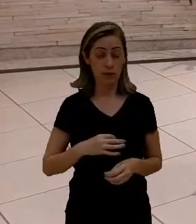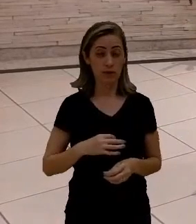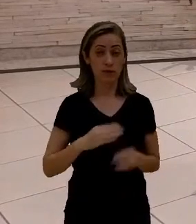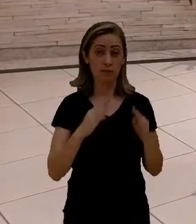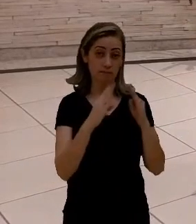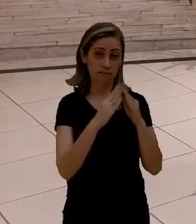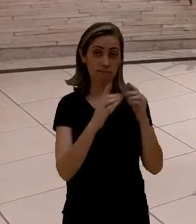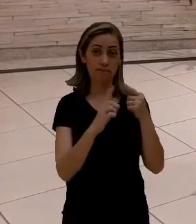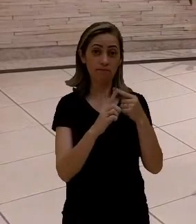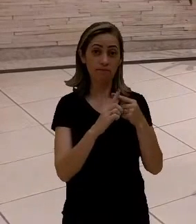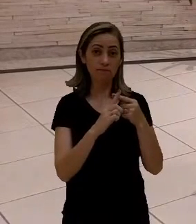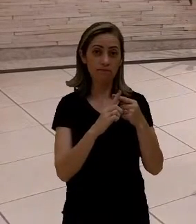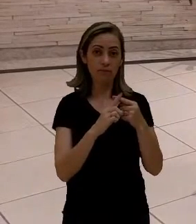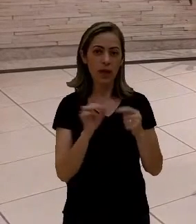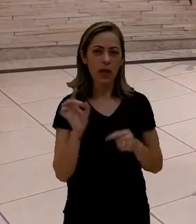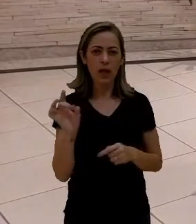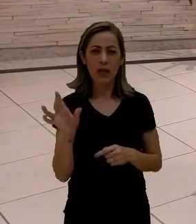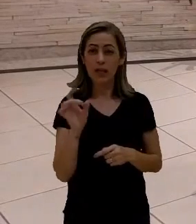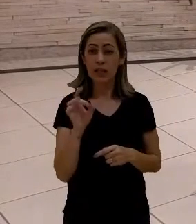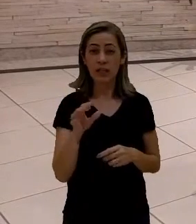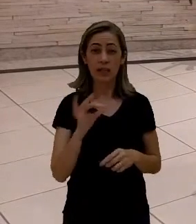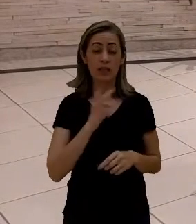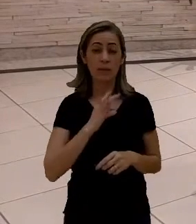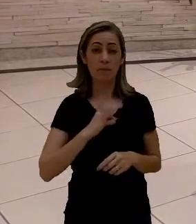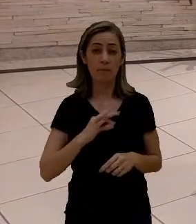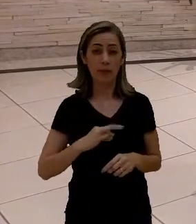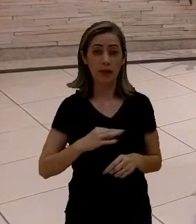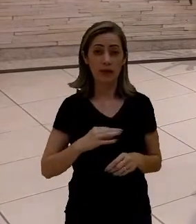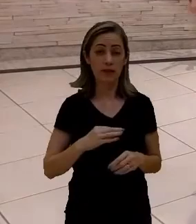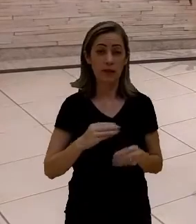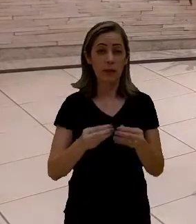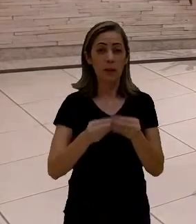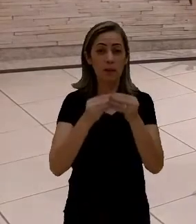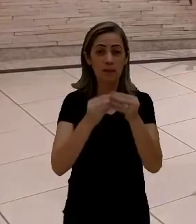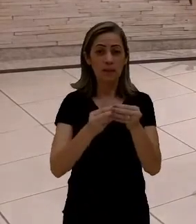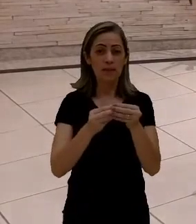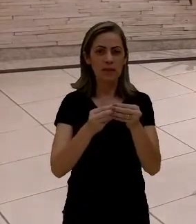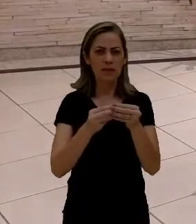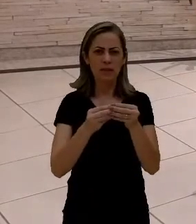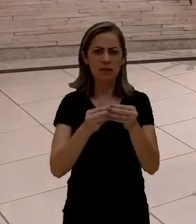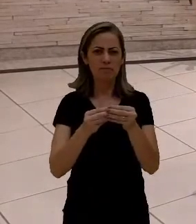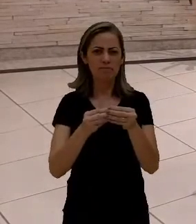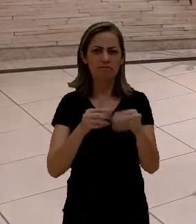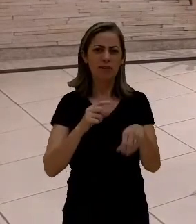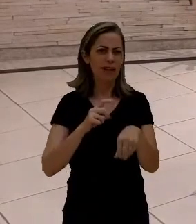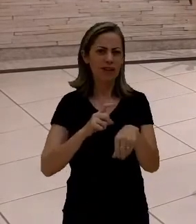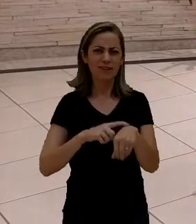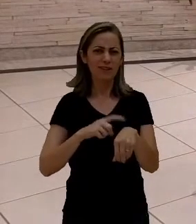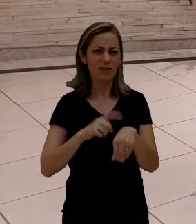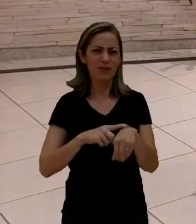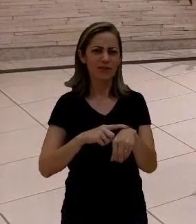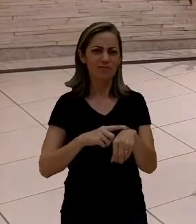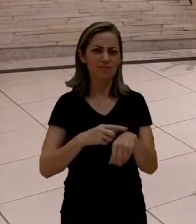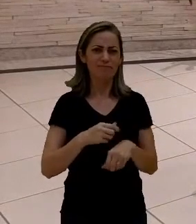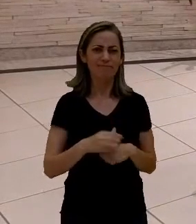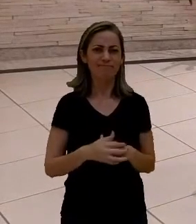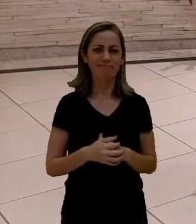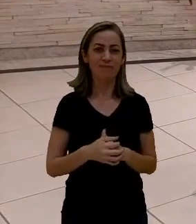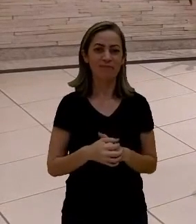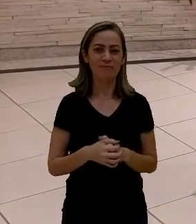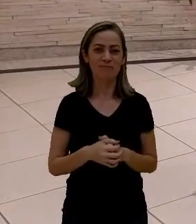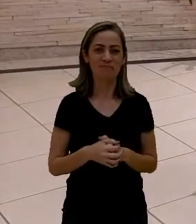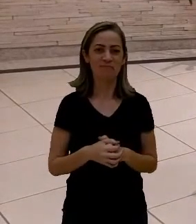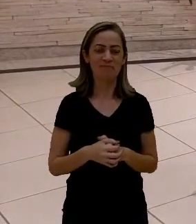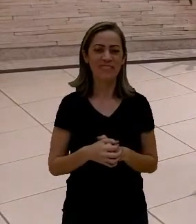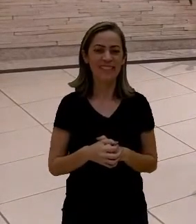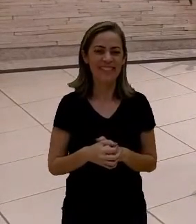Padre celebrando missa de hora em hora no santuário para atender a toda a comunidade pelo por não sei Quantas pessoas cabem no